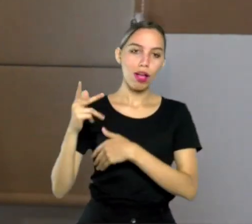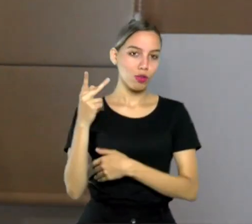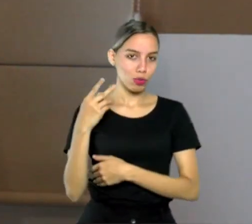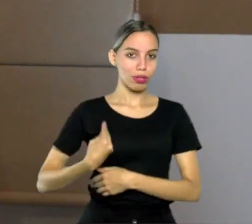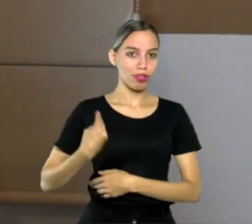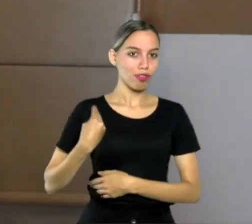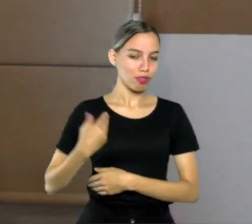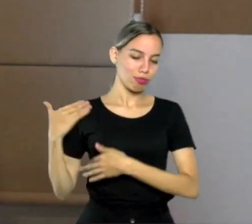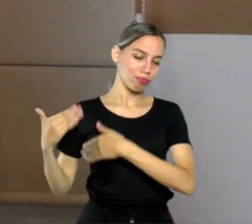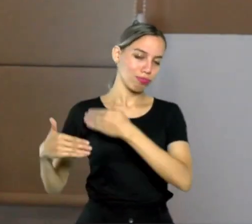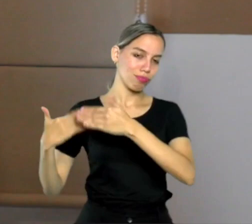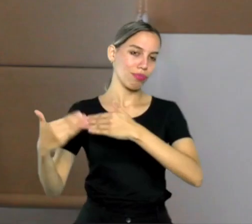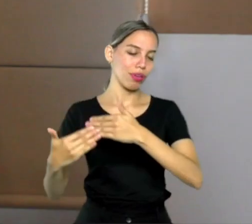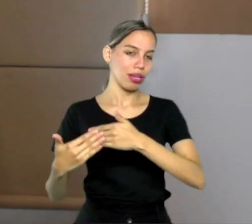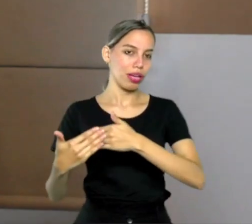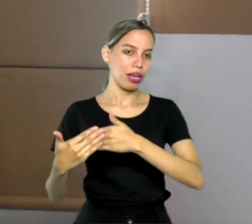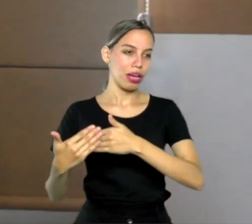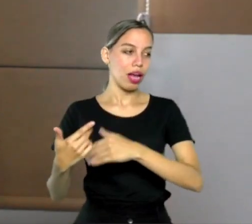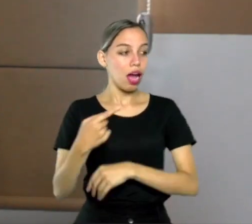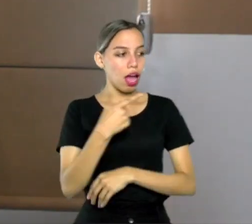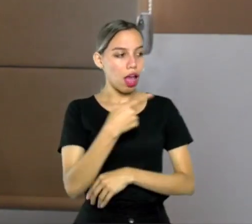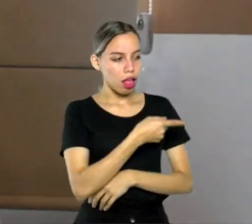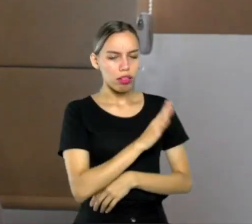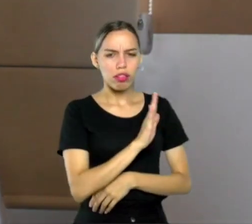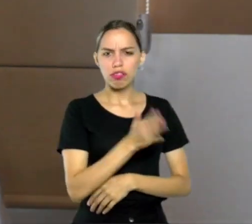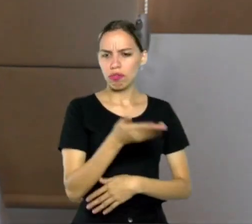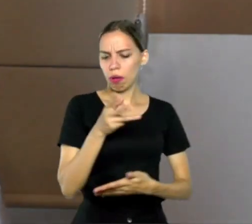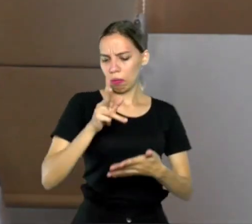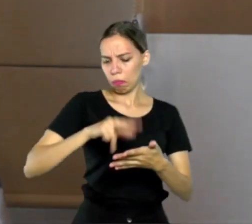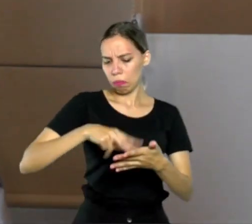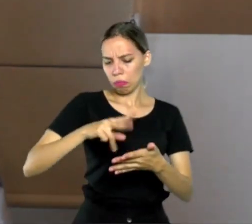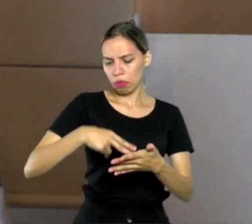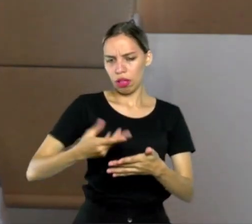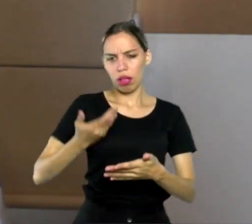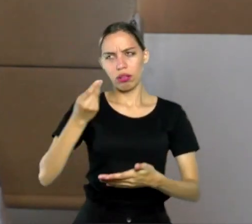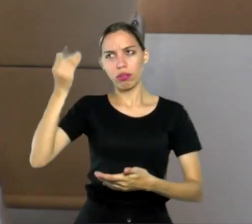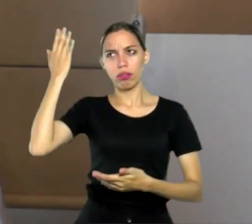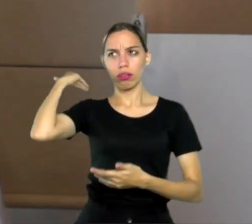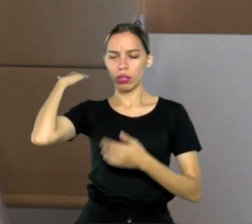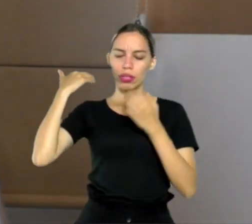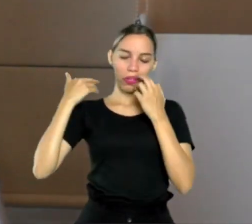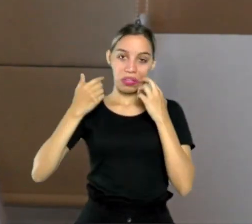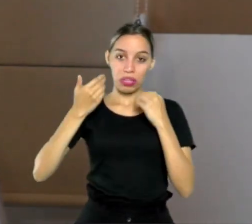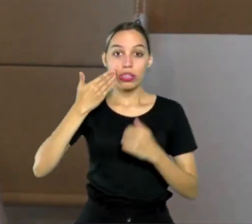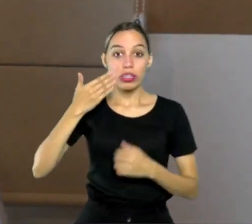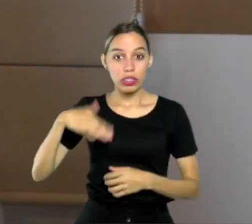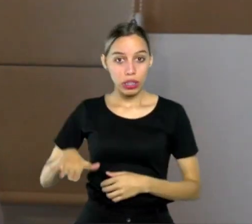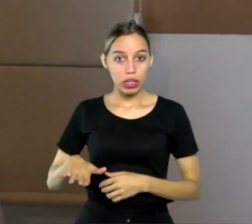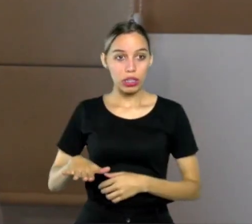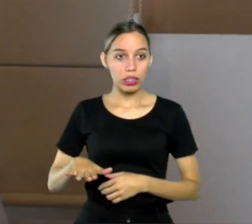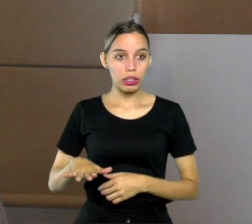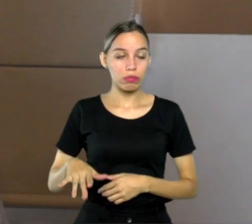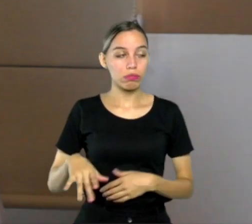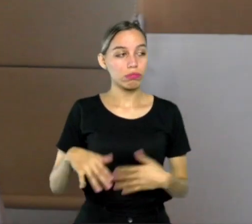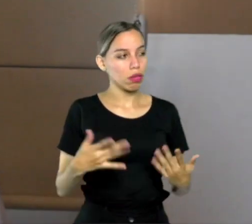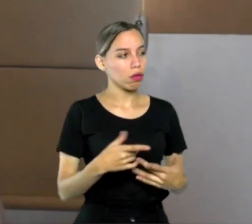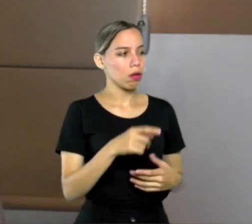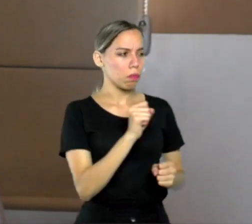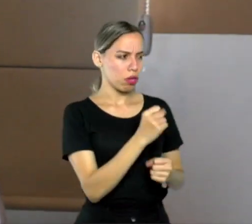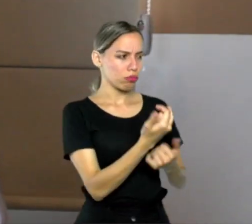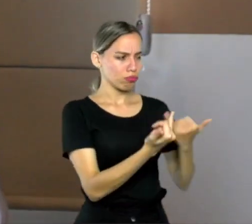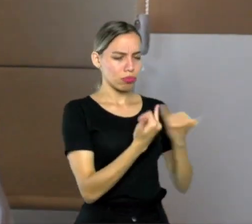desde pequenininha, que a leitura já faz parte da sua vida, né, Líria? Conta um pouquinho aí